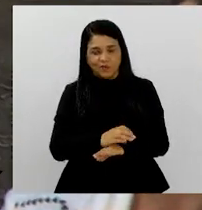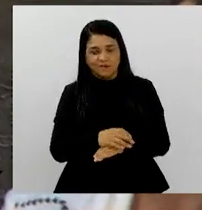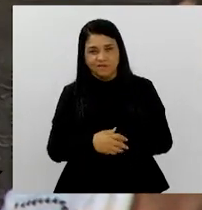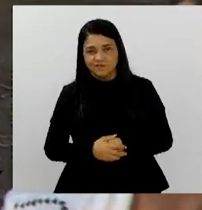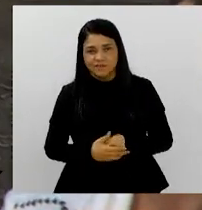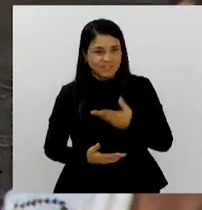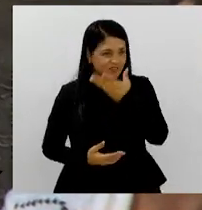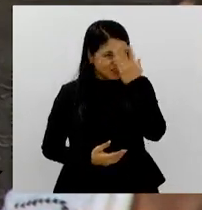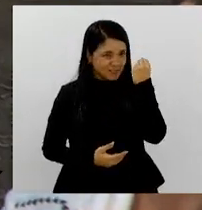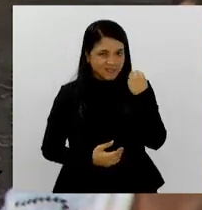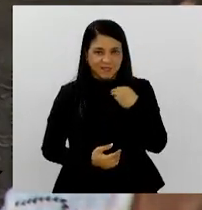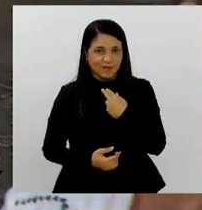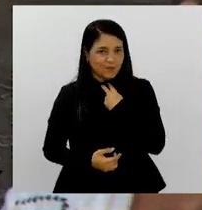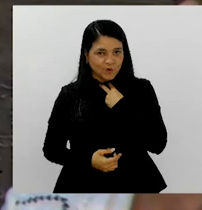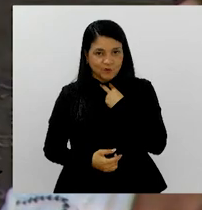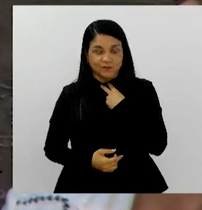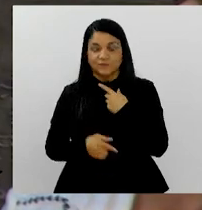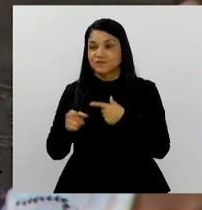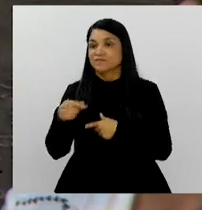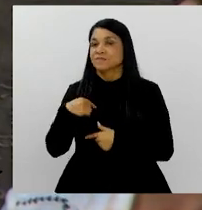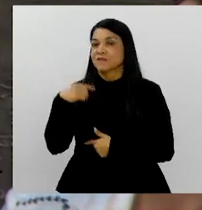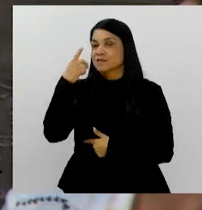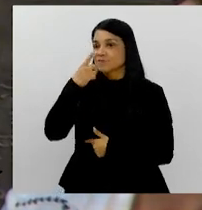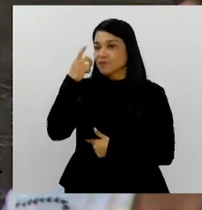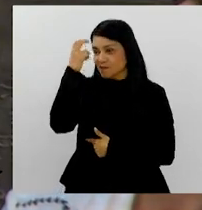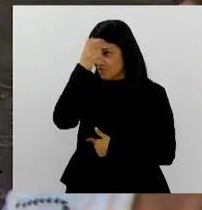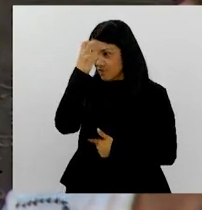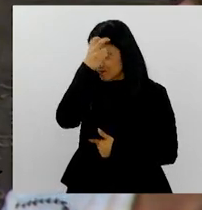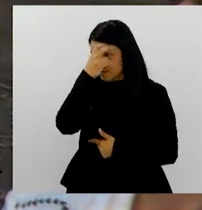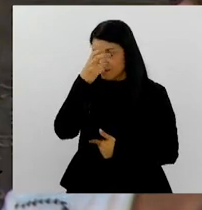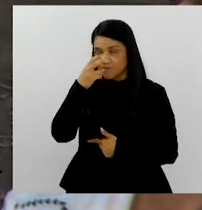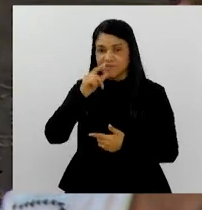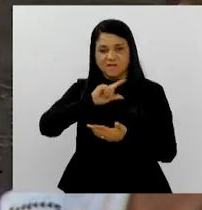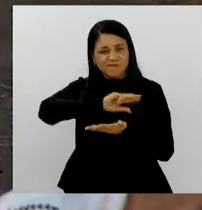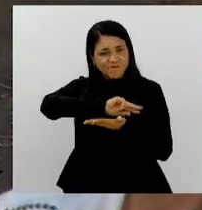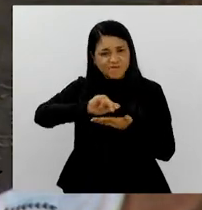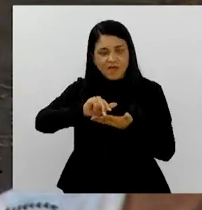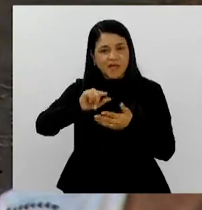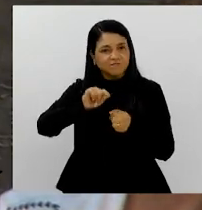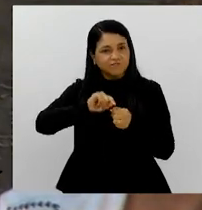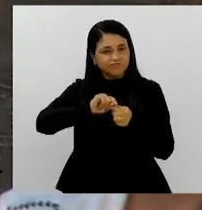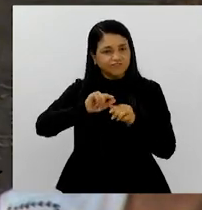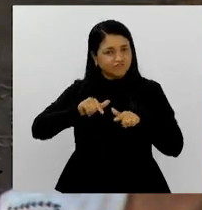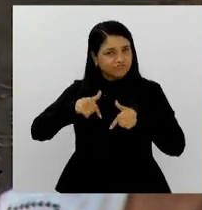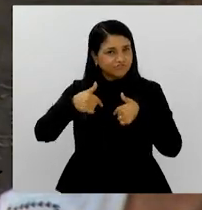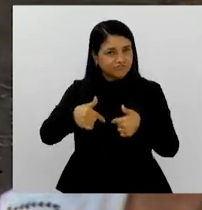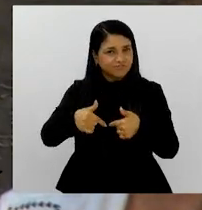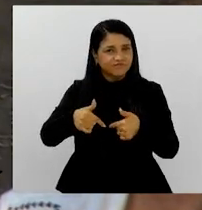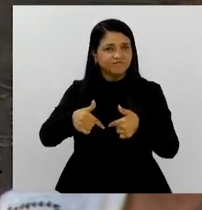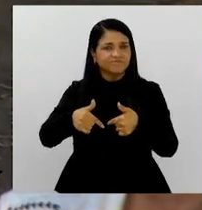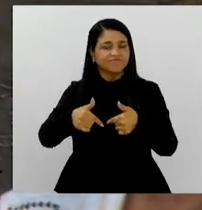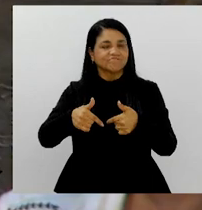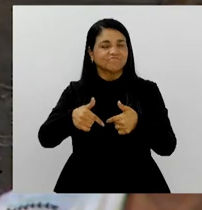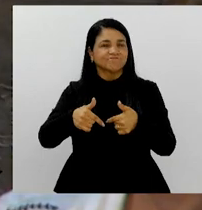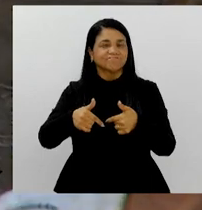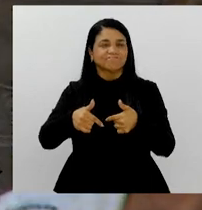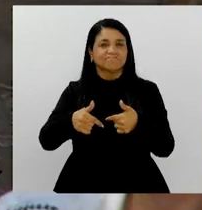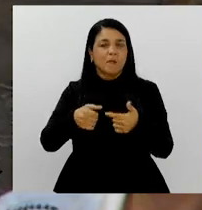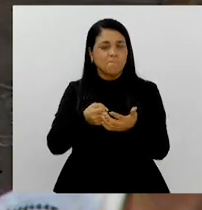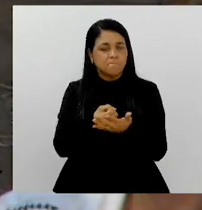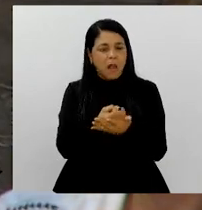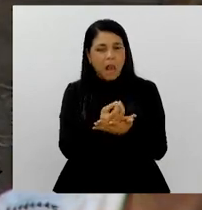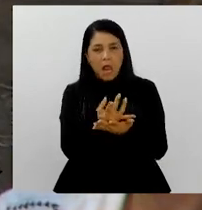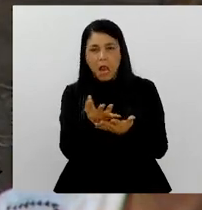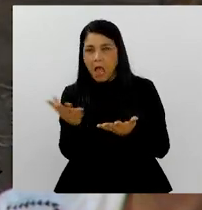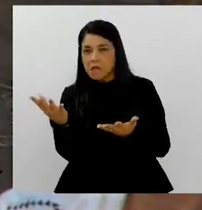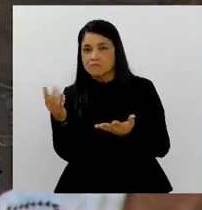E, Verônica, entre os seus vários feitos, muitos feitos, numerosos, um deles que eu